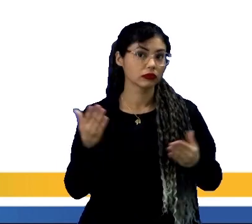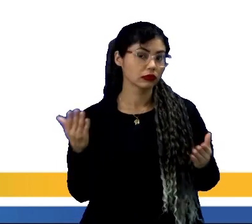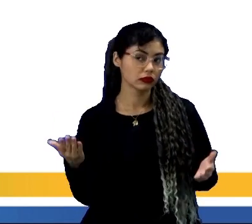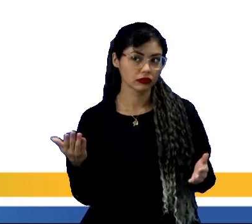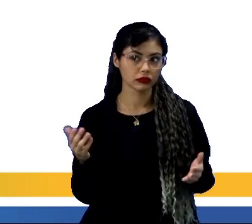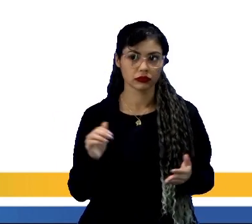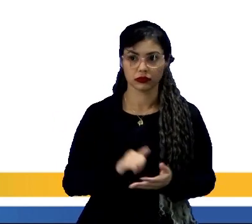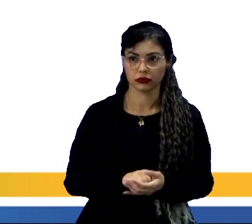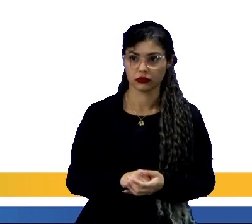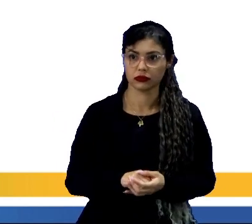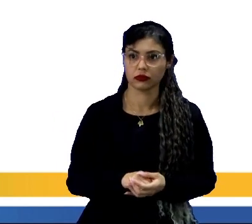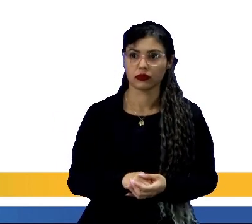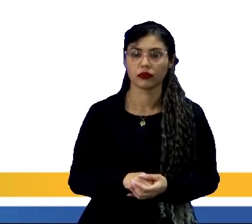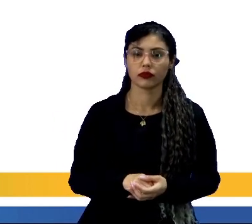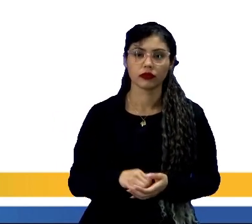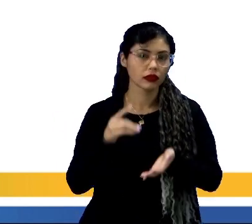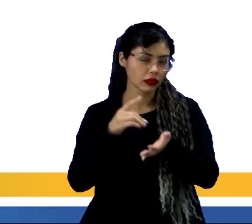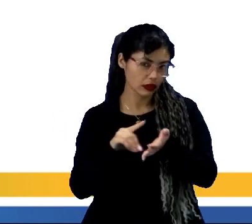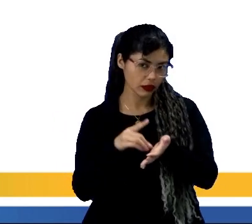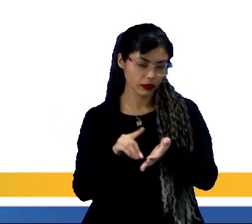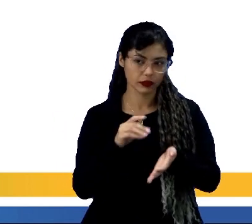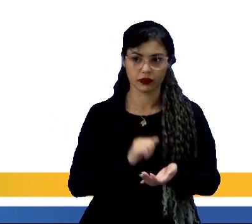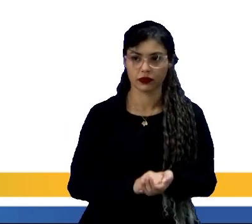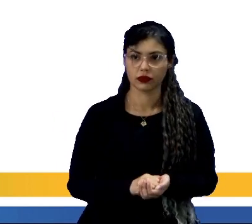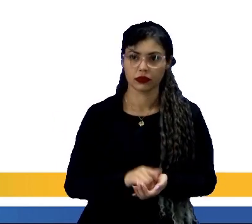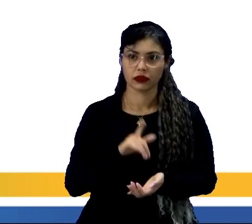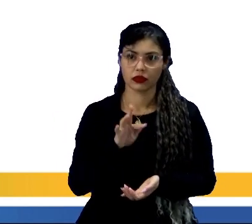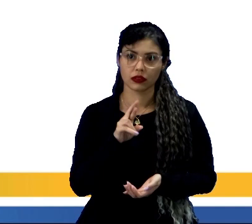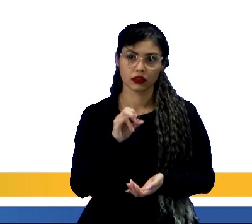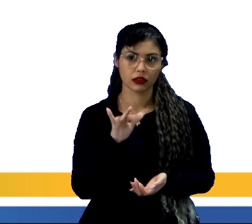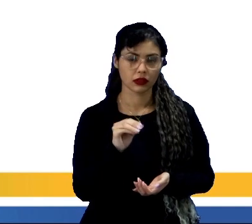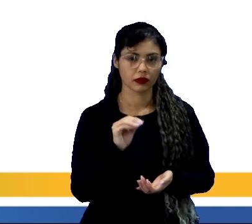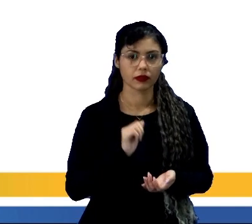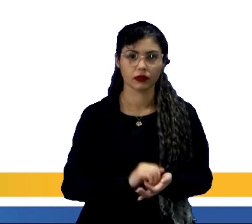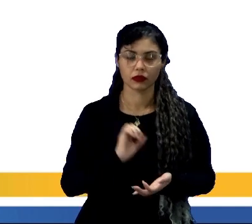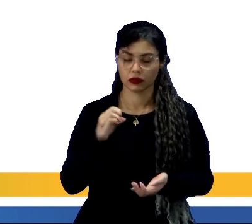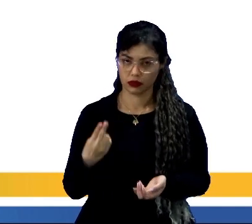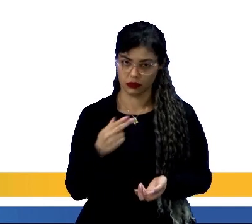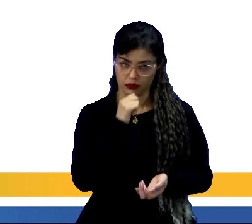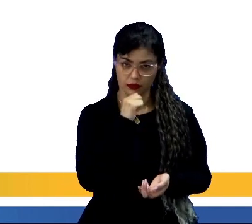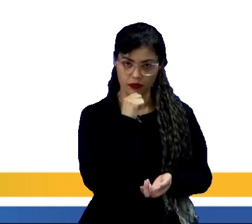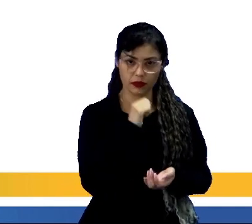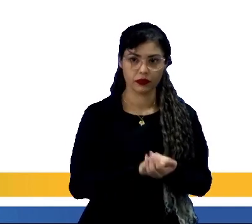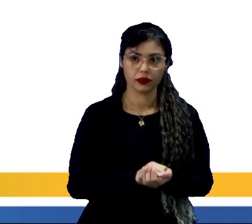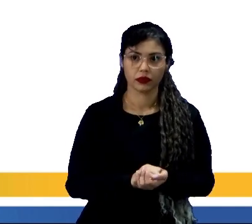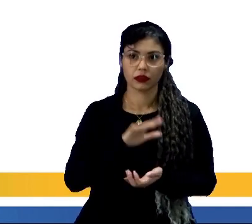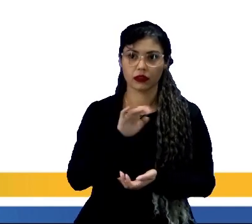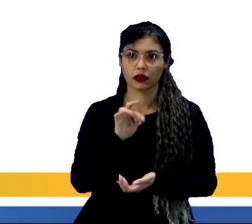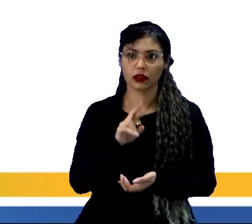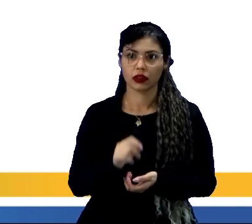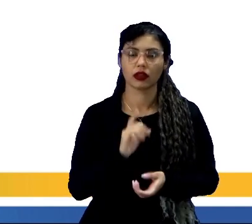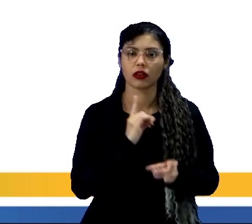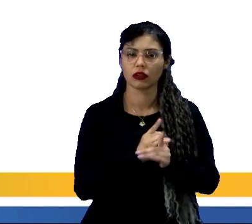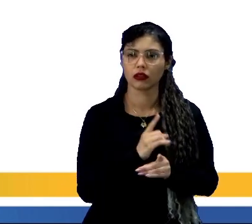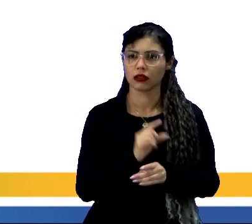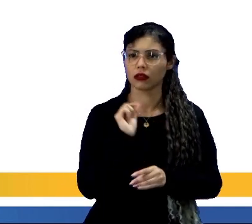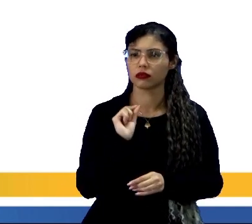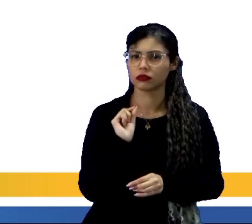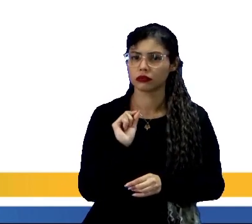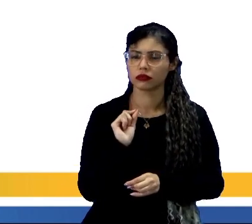aí? Será que foi no dicionário, no glossário? Ou será que foi numa enciclopédia? O que você